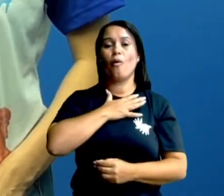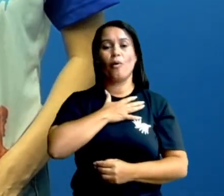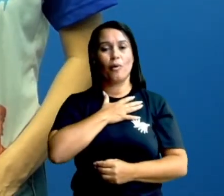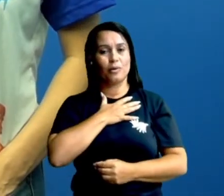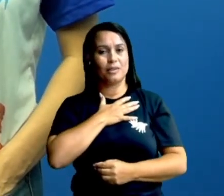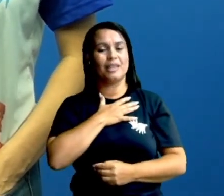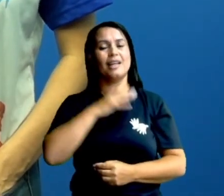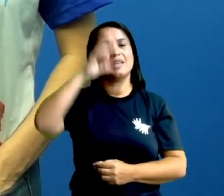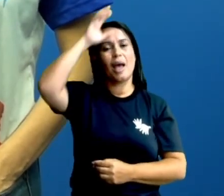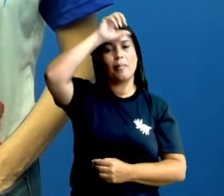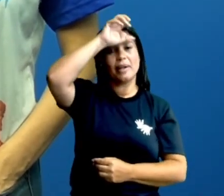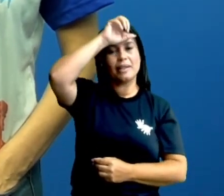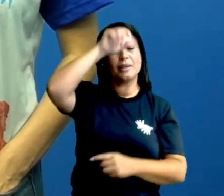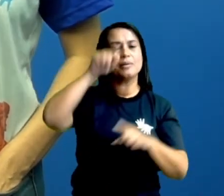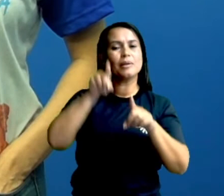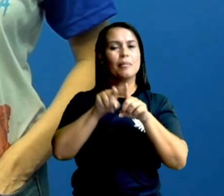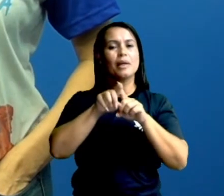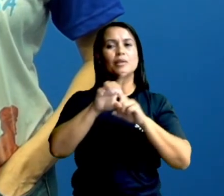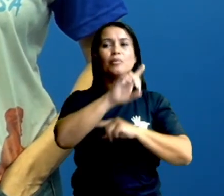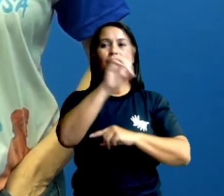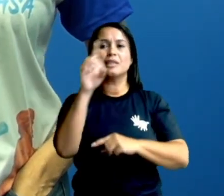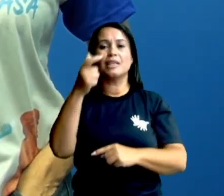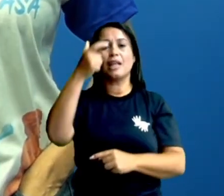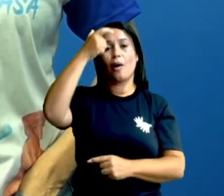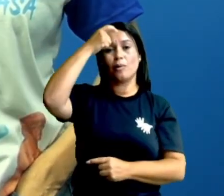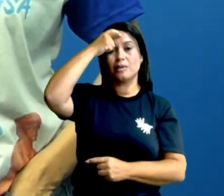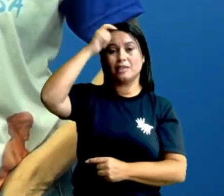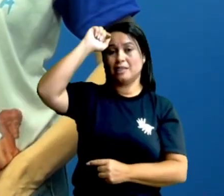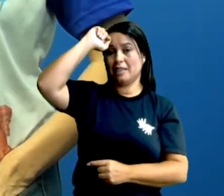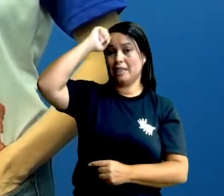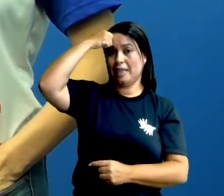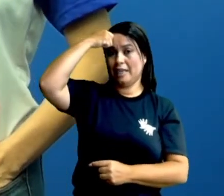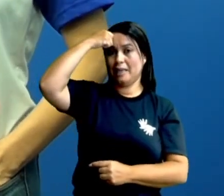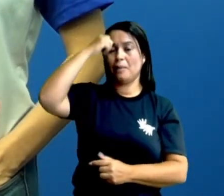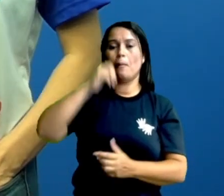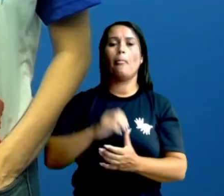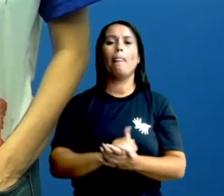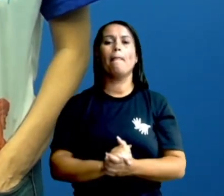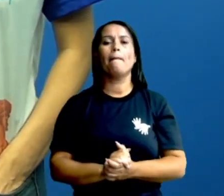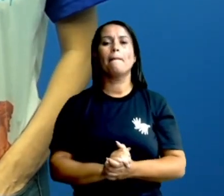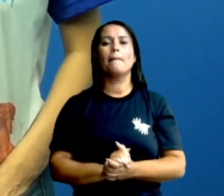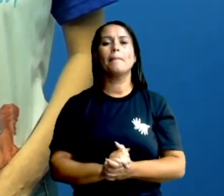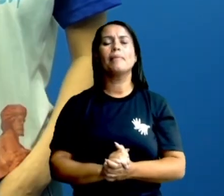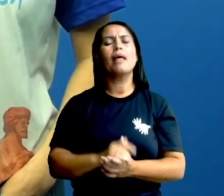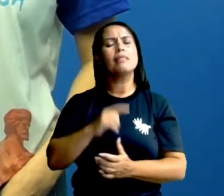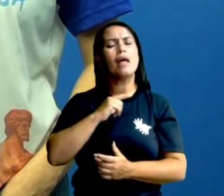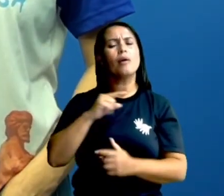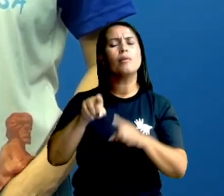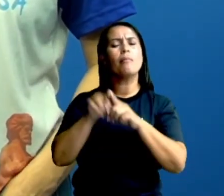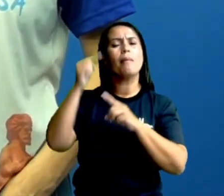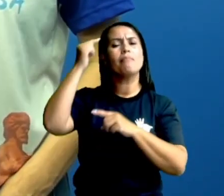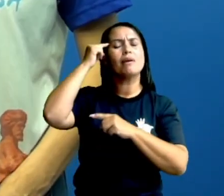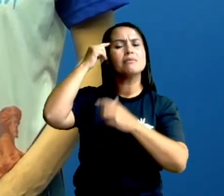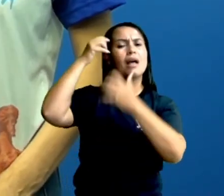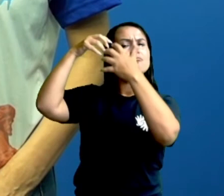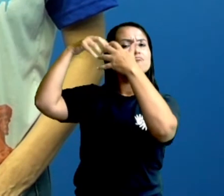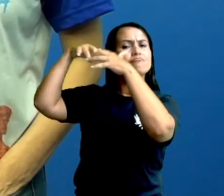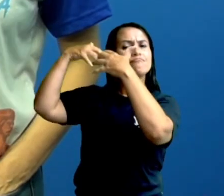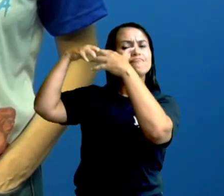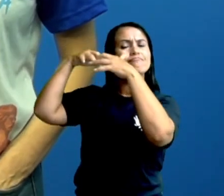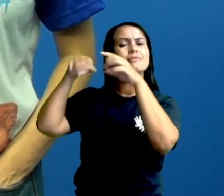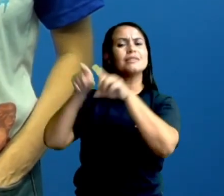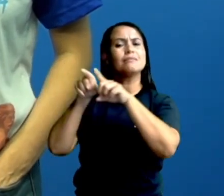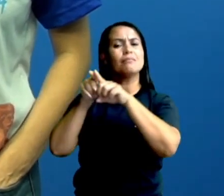tenham aprendido um pouquinho sobre o Dia da Consciência Negra, tá? Tenham refletido um pouquinho sobre essa questão